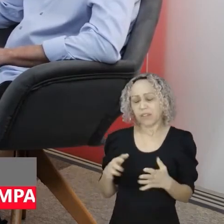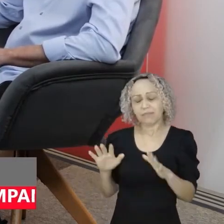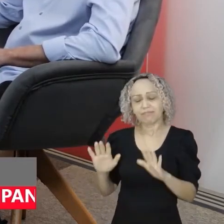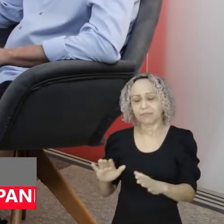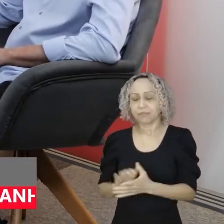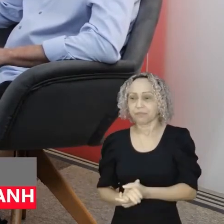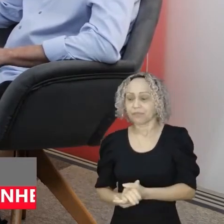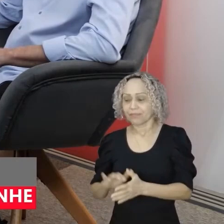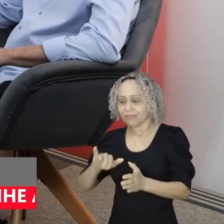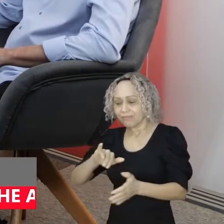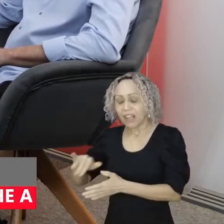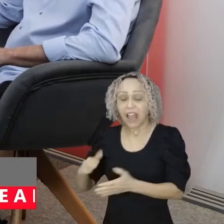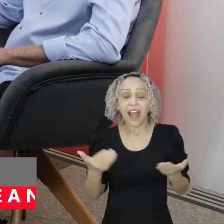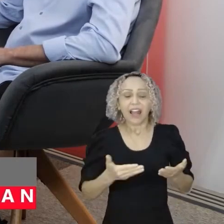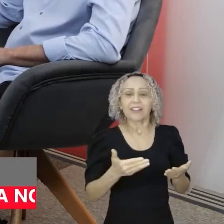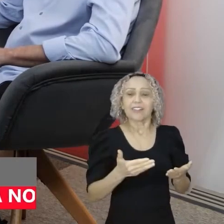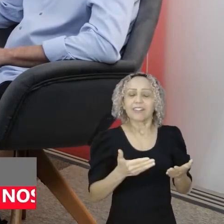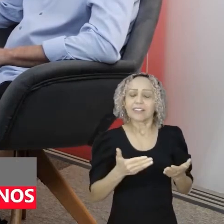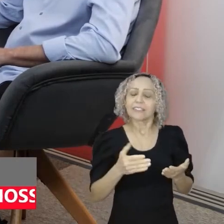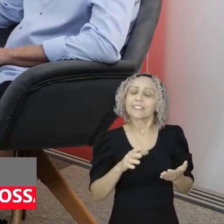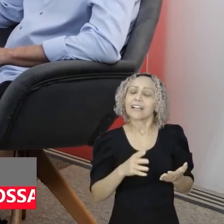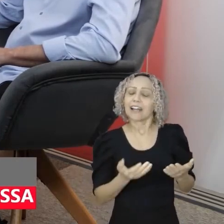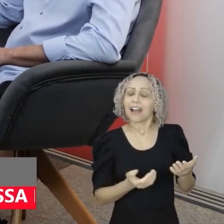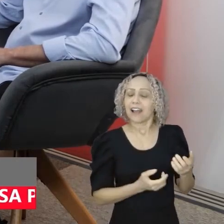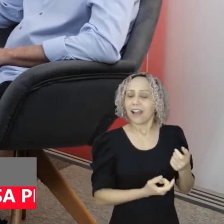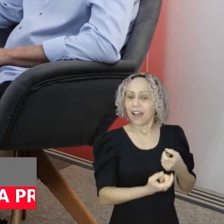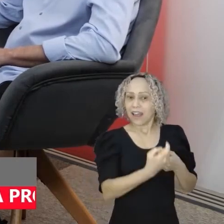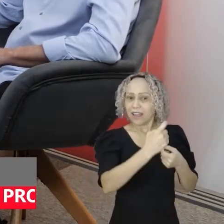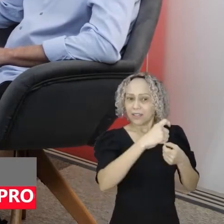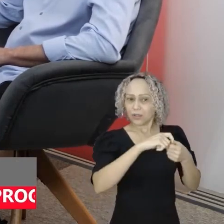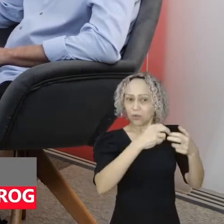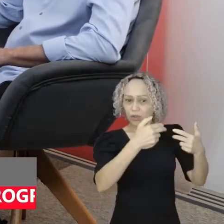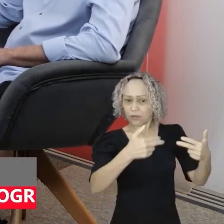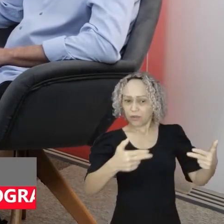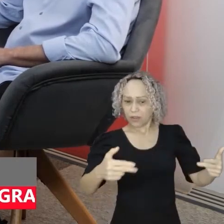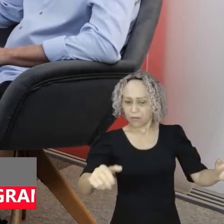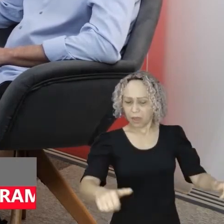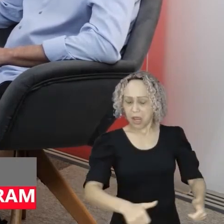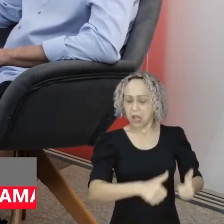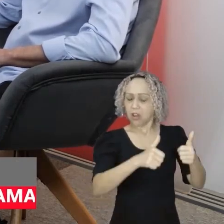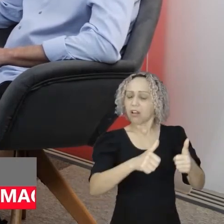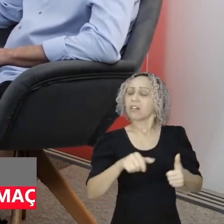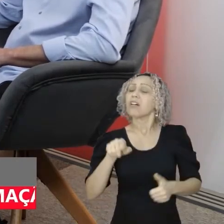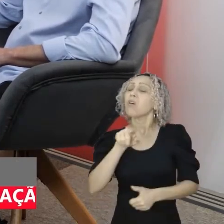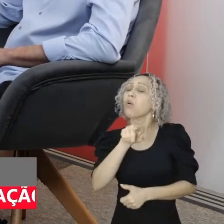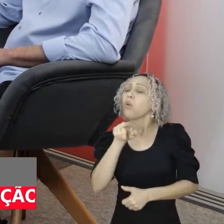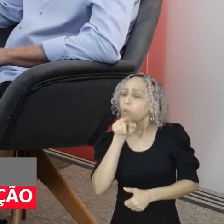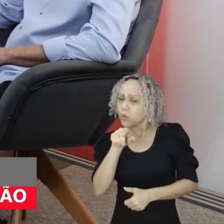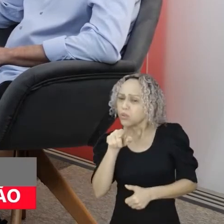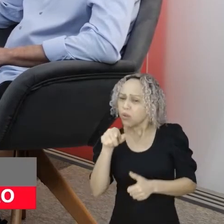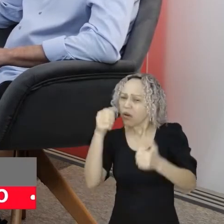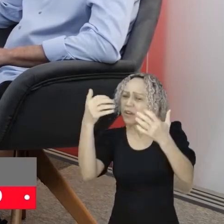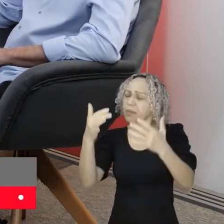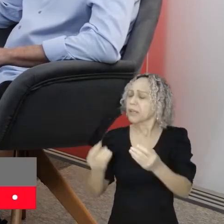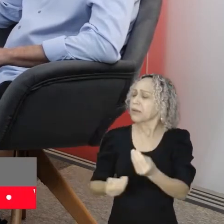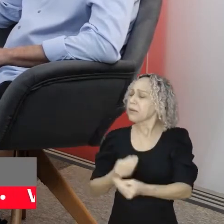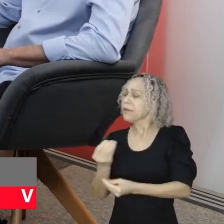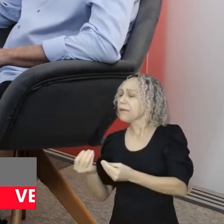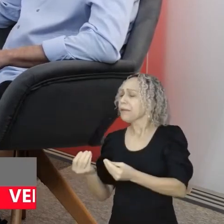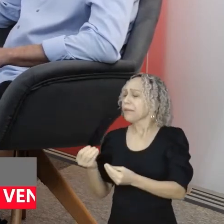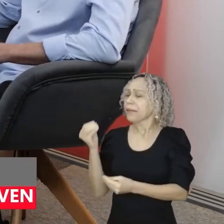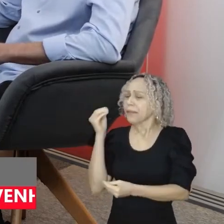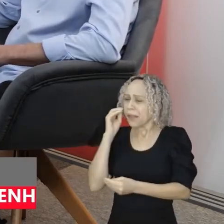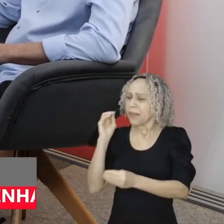senhor comentasse essa rede de mentiras aí que espalha fake news enquanto a gente está tentando, né, enquanto o presidente Lula tenta reerguer o